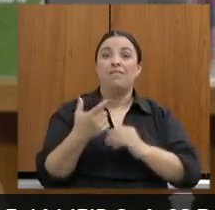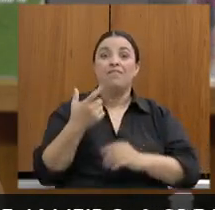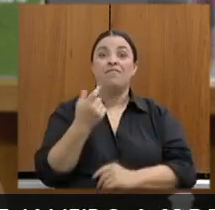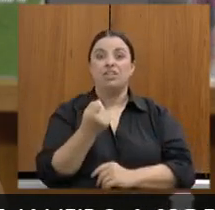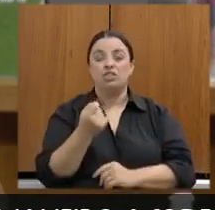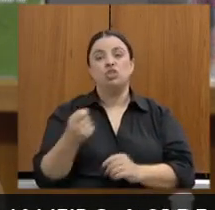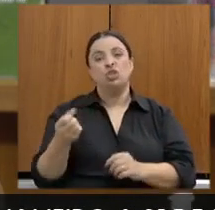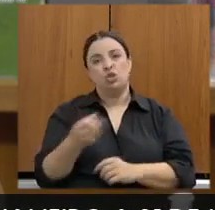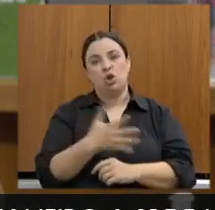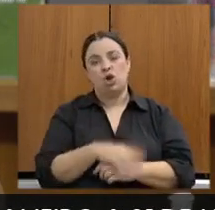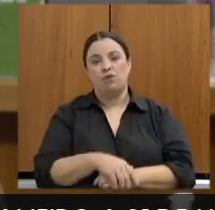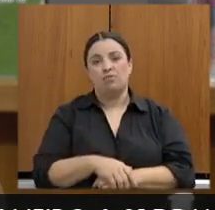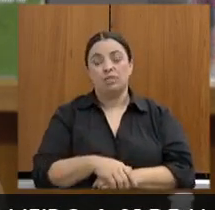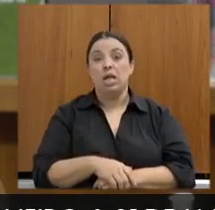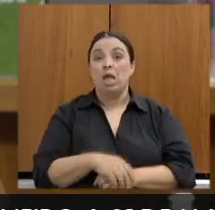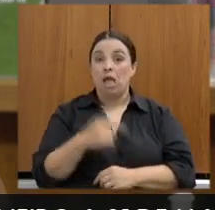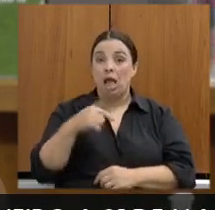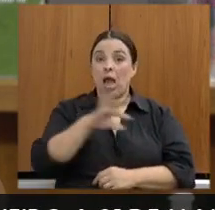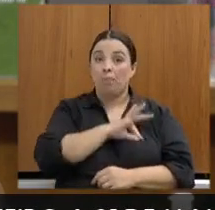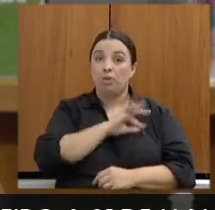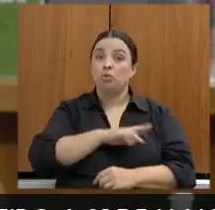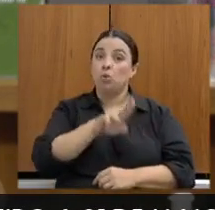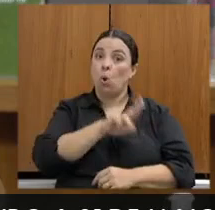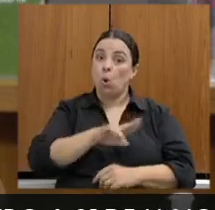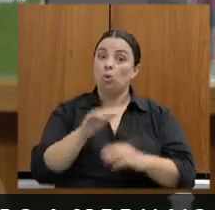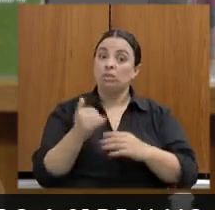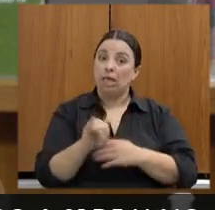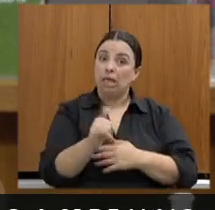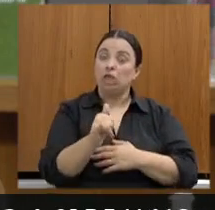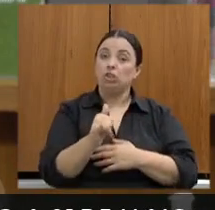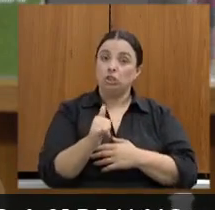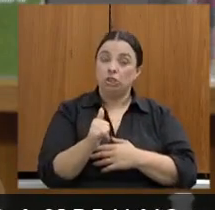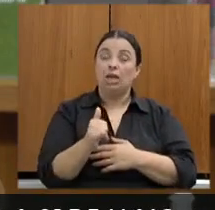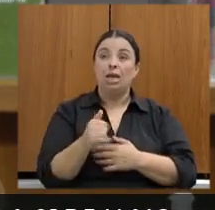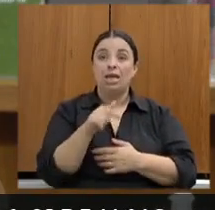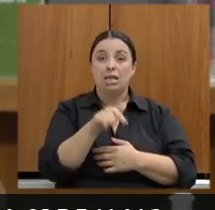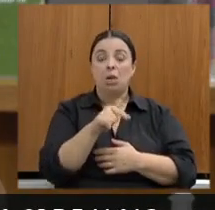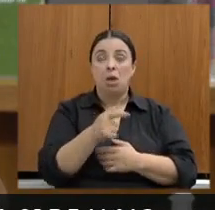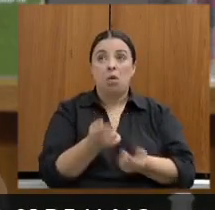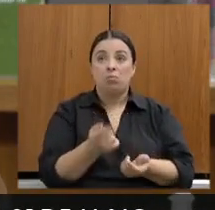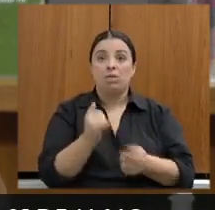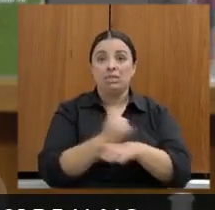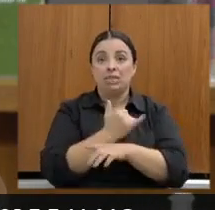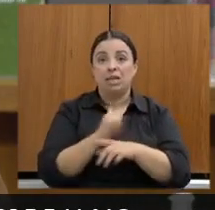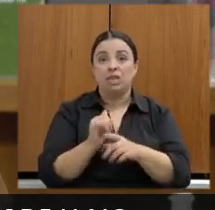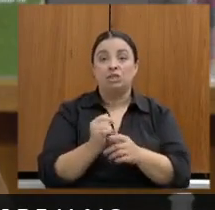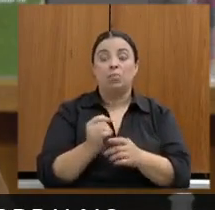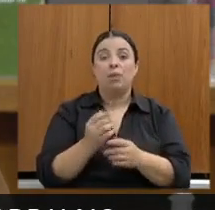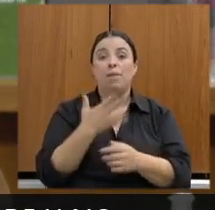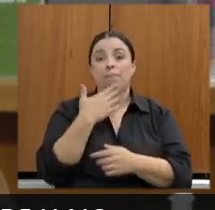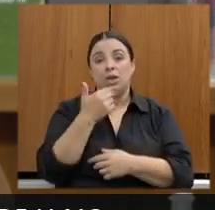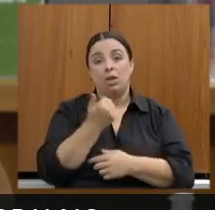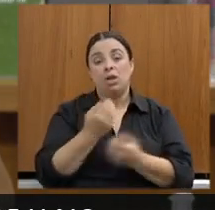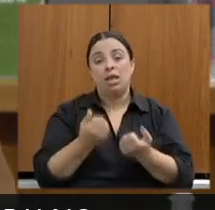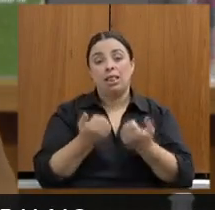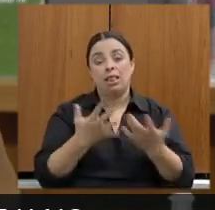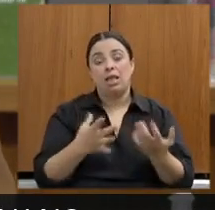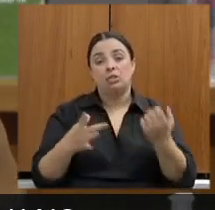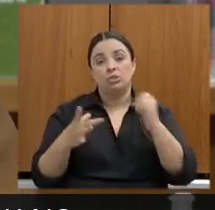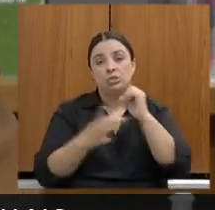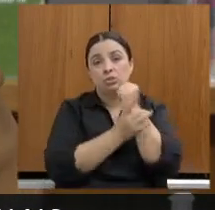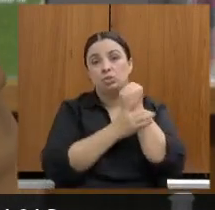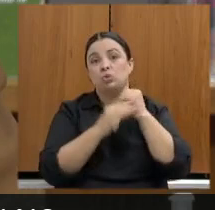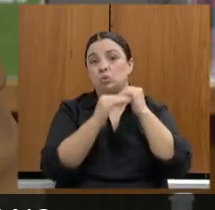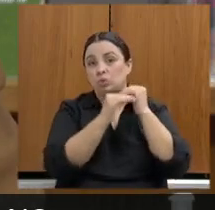de de O que é grande e é uma forma da gente melhorar trazer sustentabilidade e